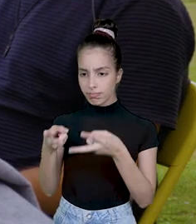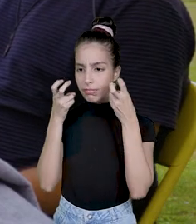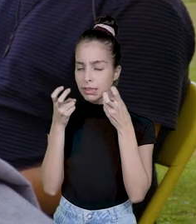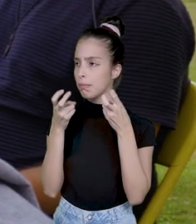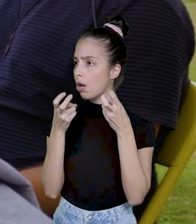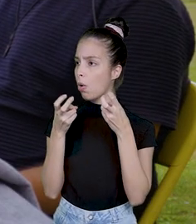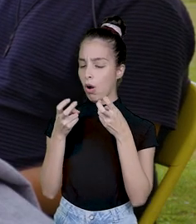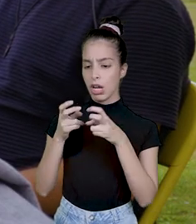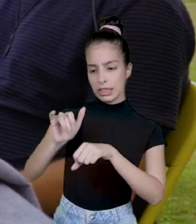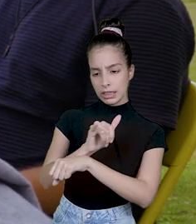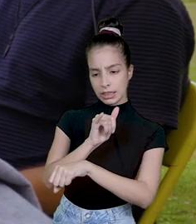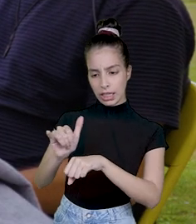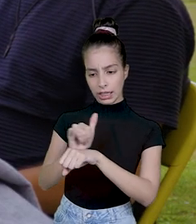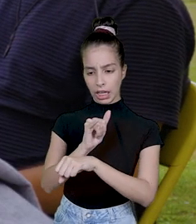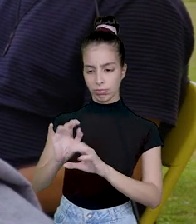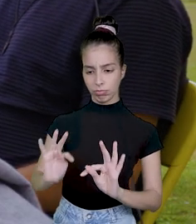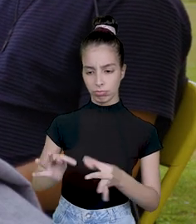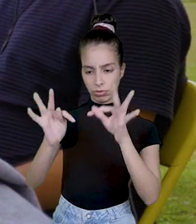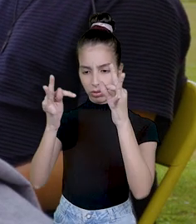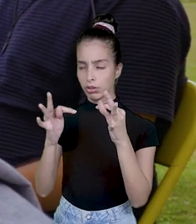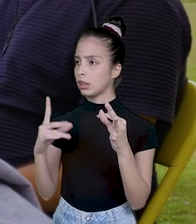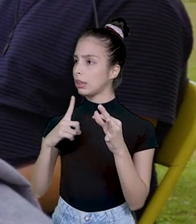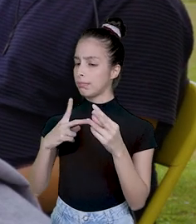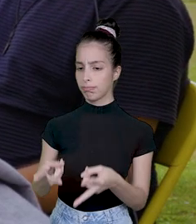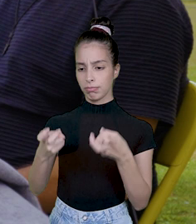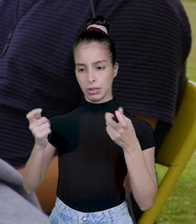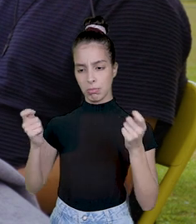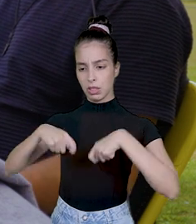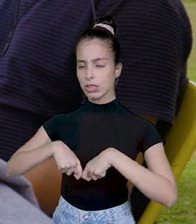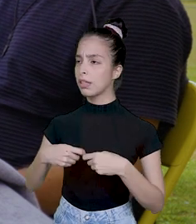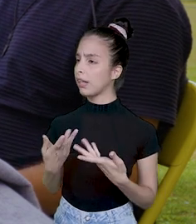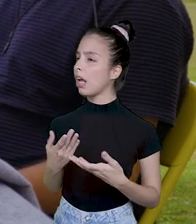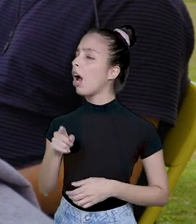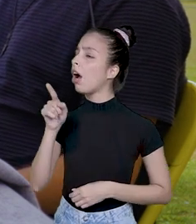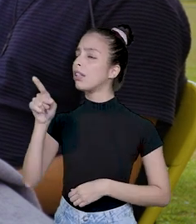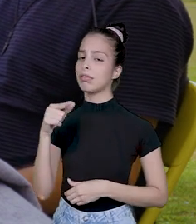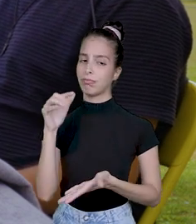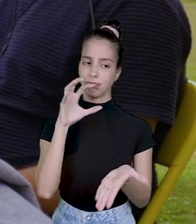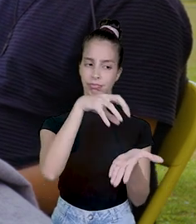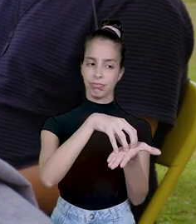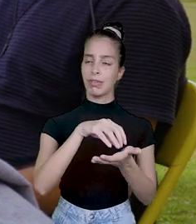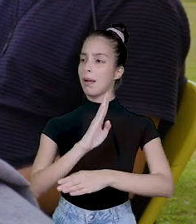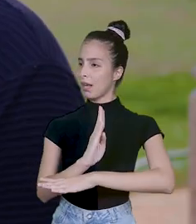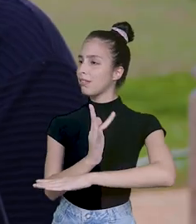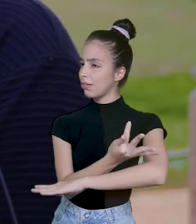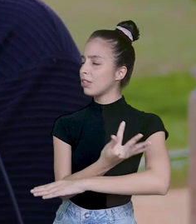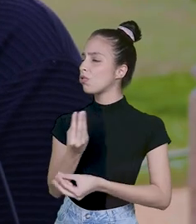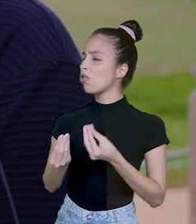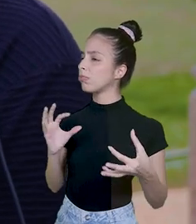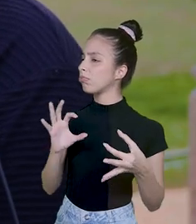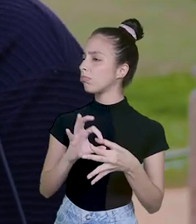potencialidade h dessa desse tipo de ferramenta dentro da sua gão lá no IFES de Barra de São Francisco isso